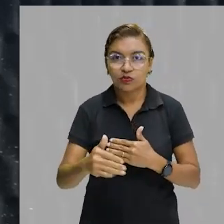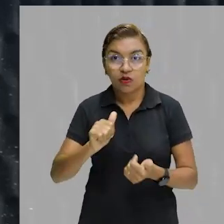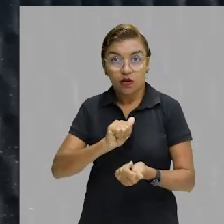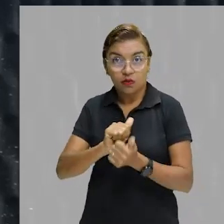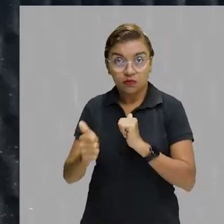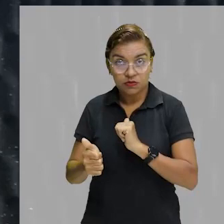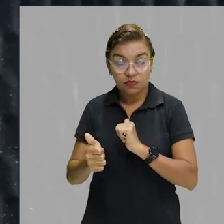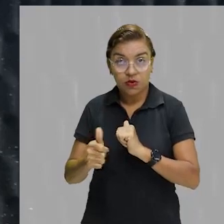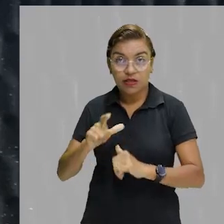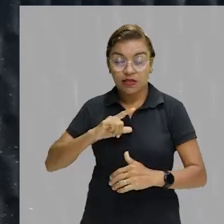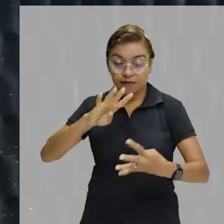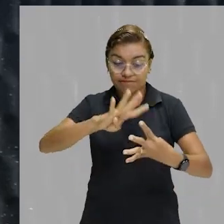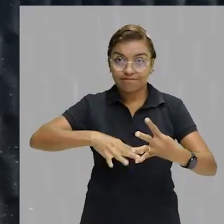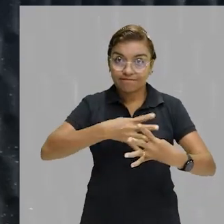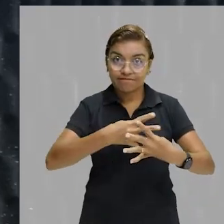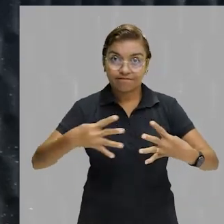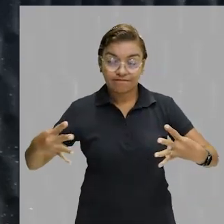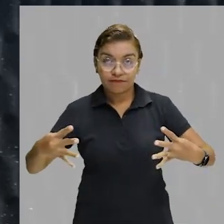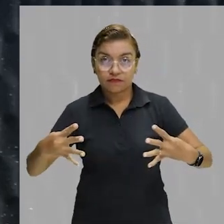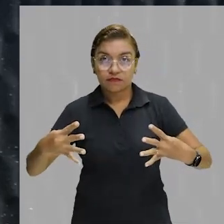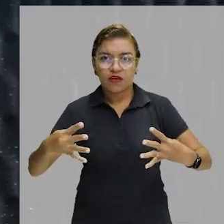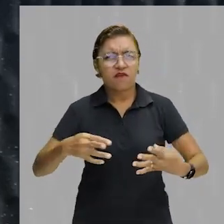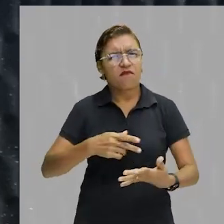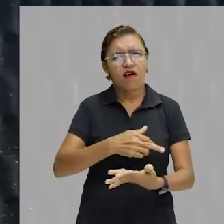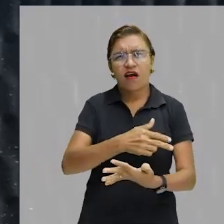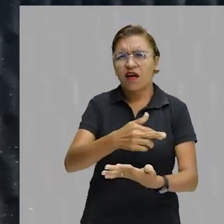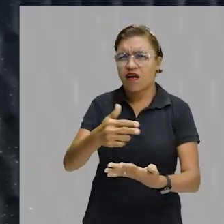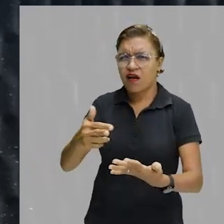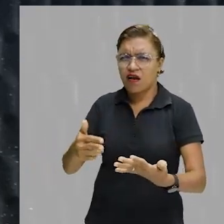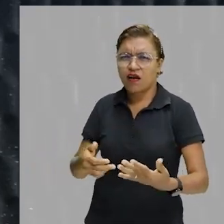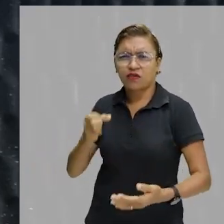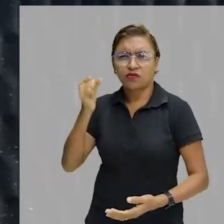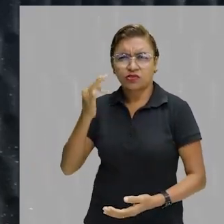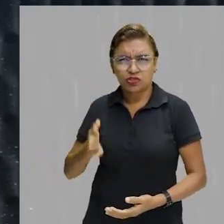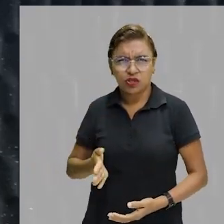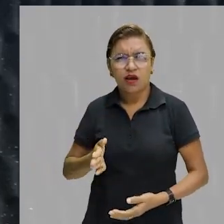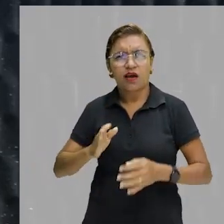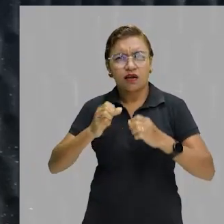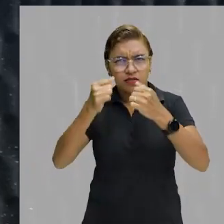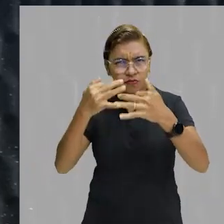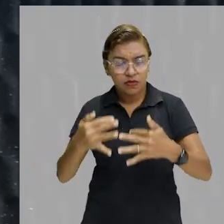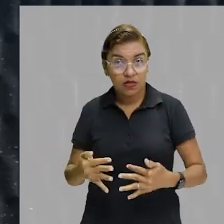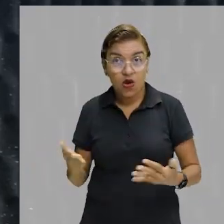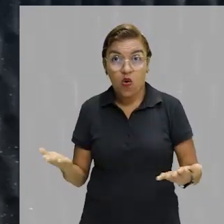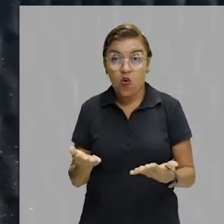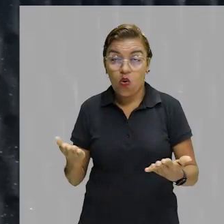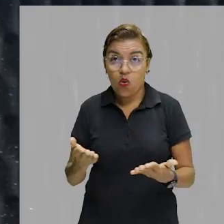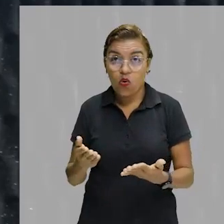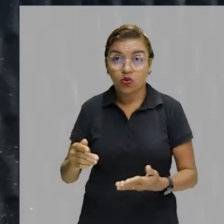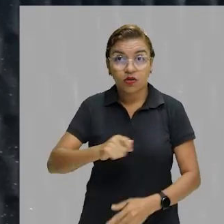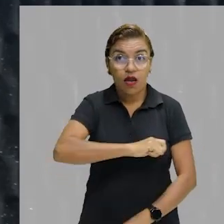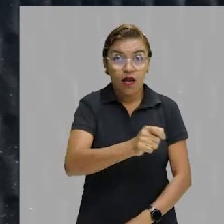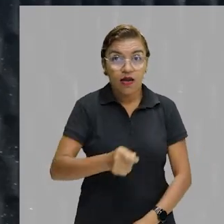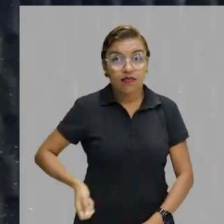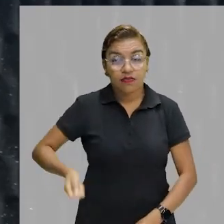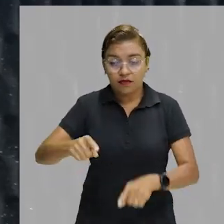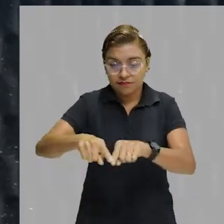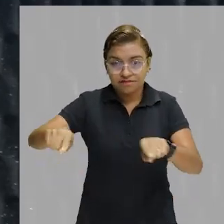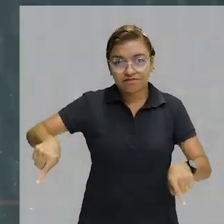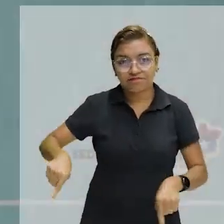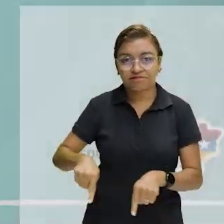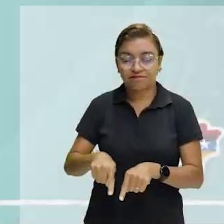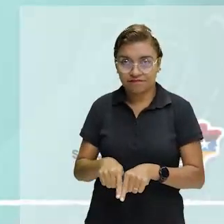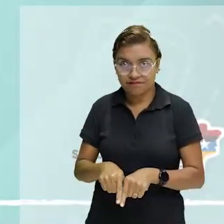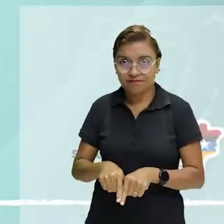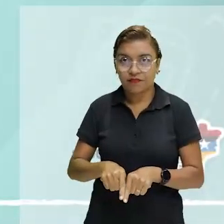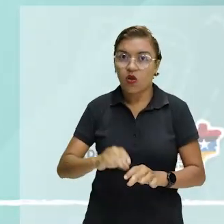rede. Já falei para vocês do badminton, do tênis de mesa e hoje nós iremos falar do tênis de quadra, tá certo? Então, organizei a aula aqui